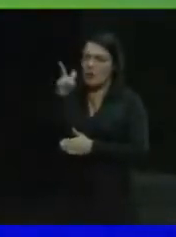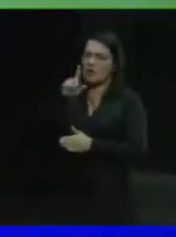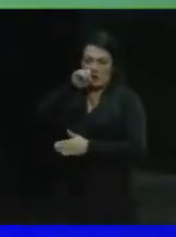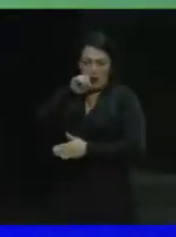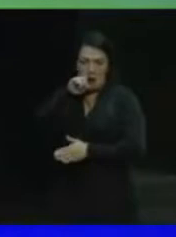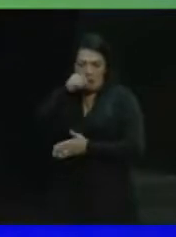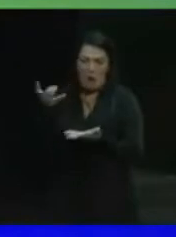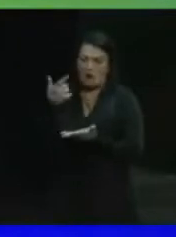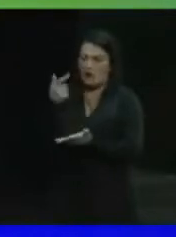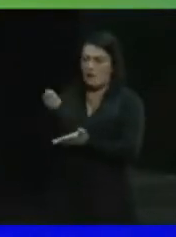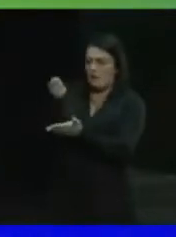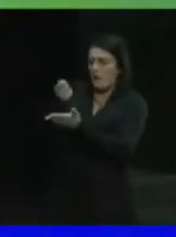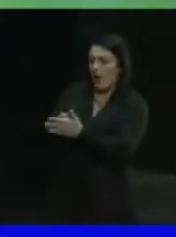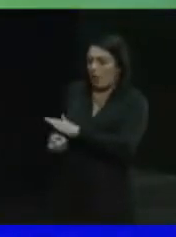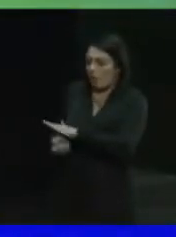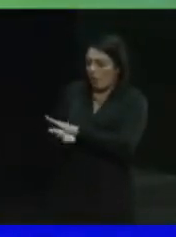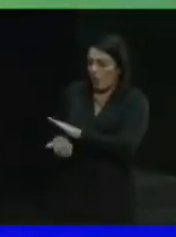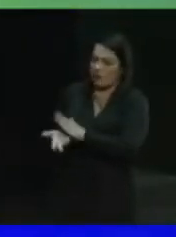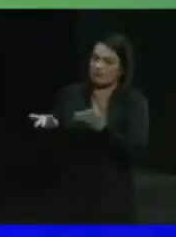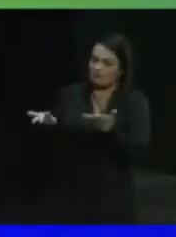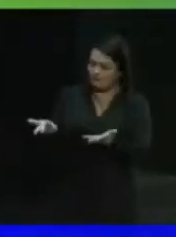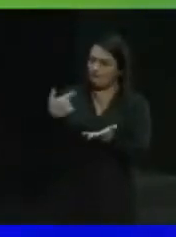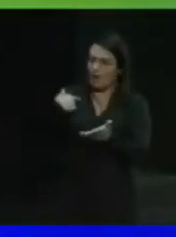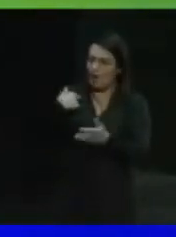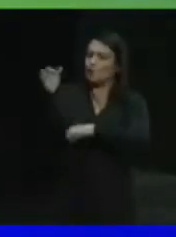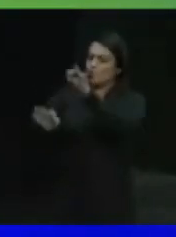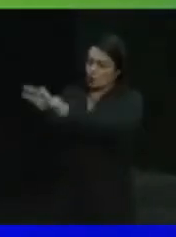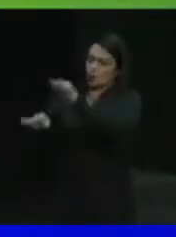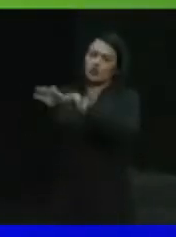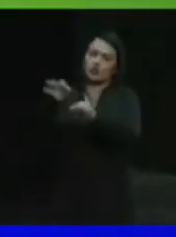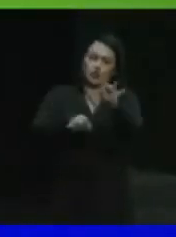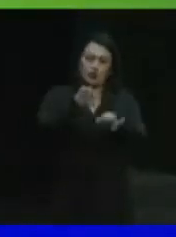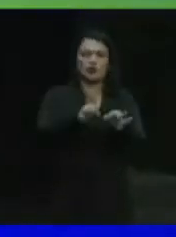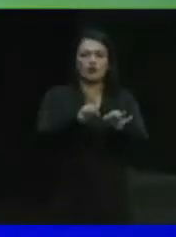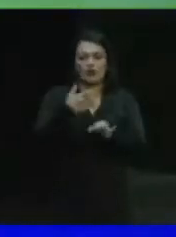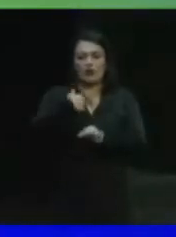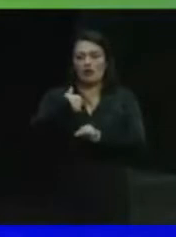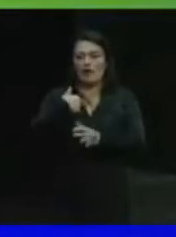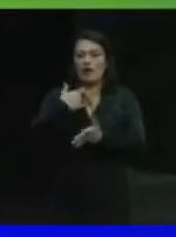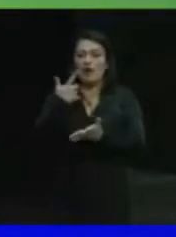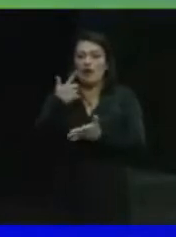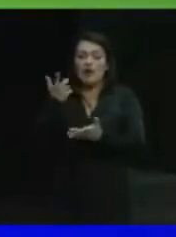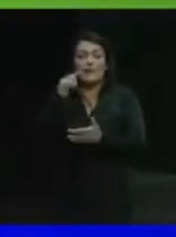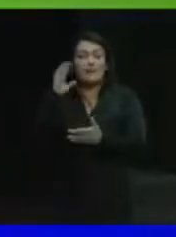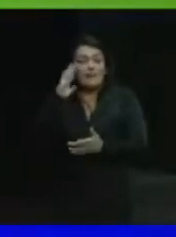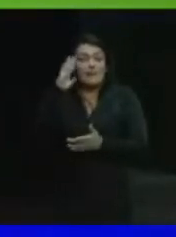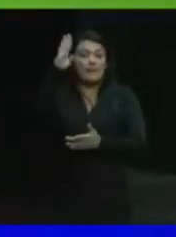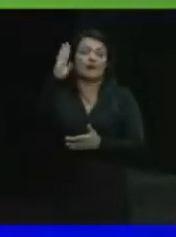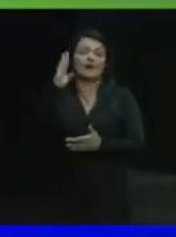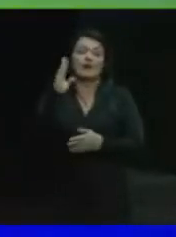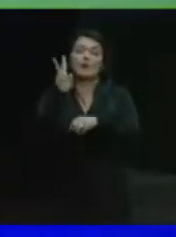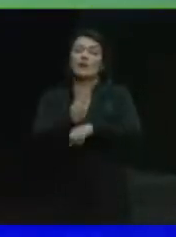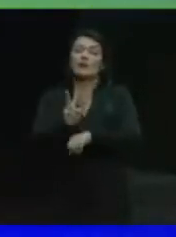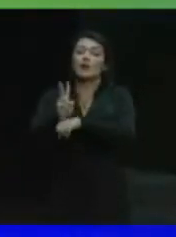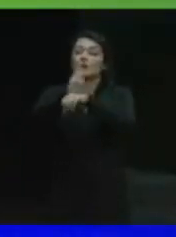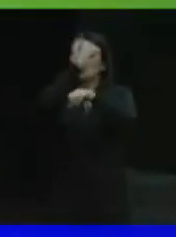pagaram ou receberam suborno. Tudo para proteger as pessoas, as vítimas